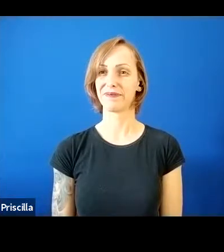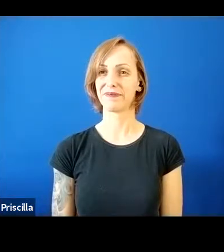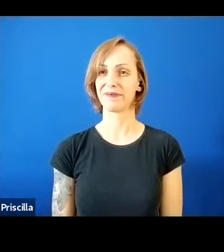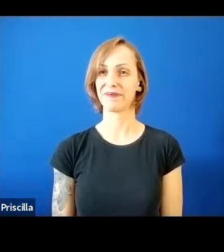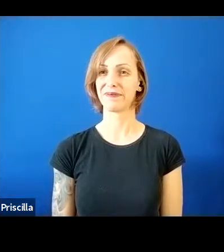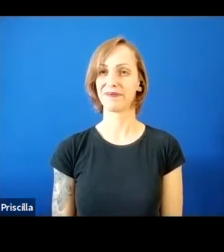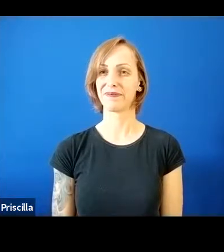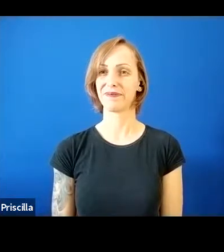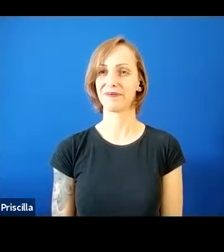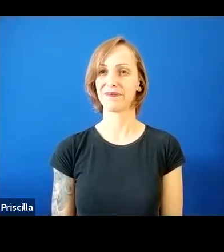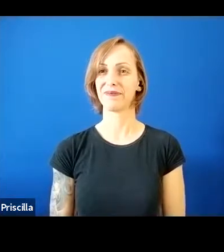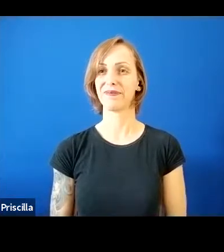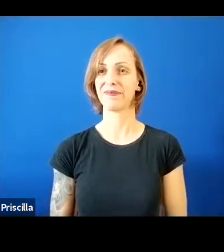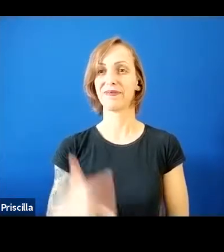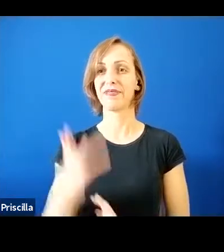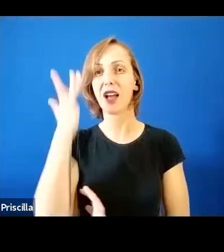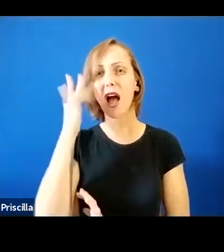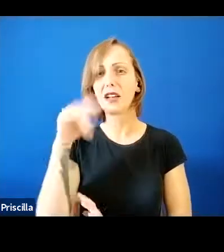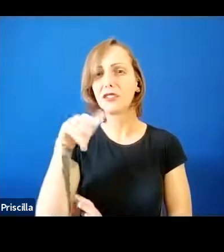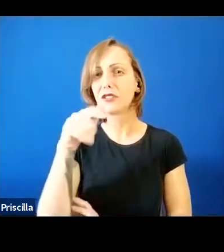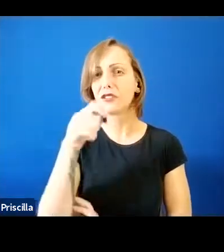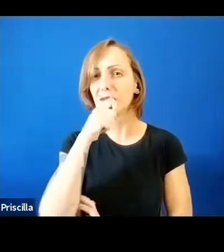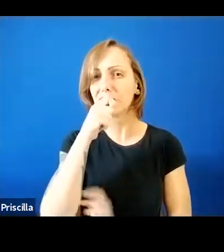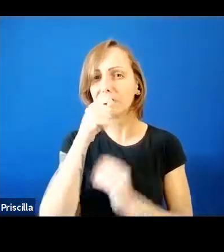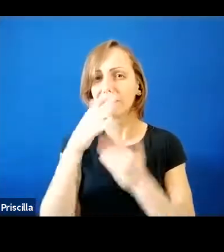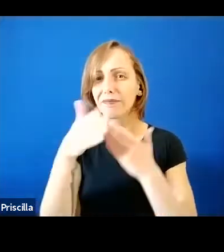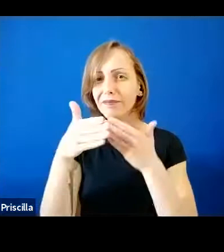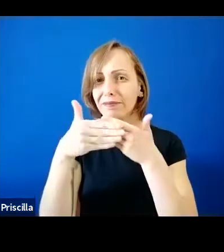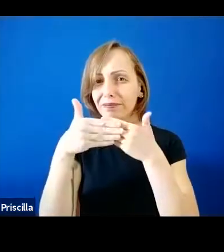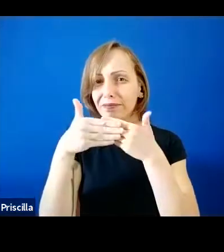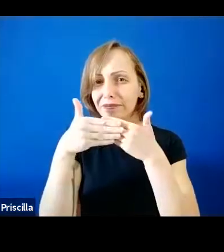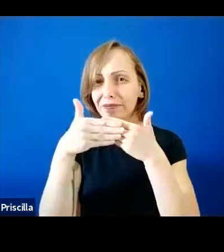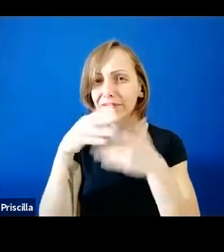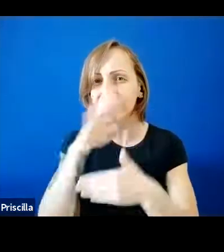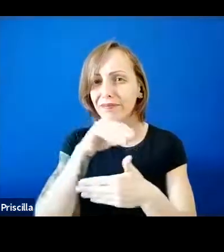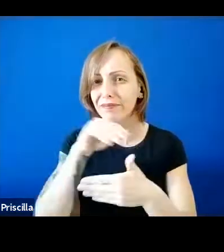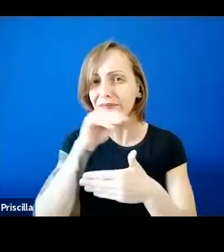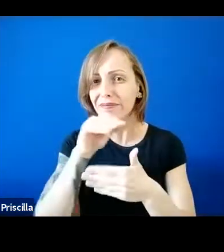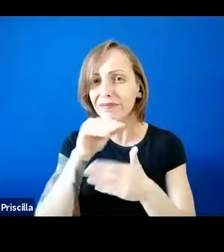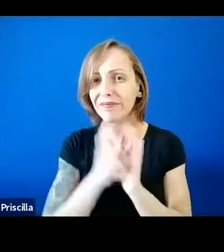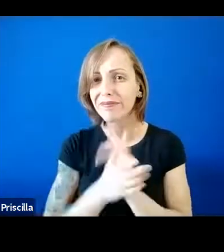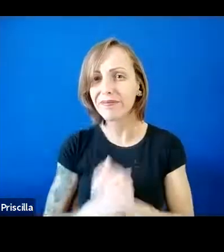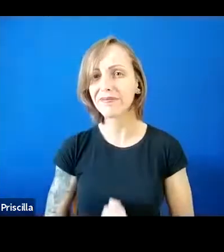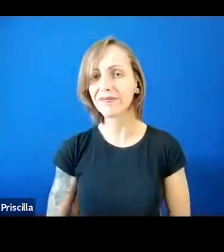Acho que teu microfone talvez esteja desligado, Leia. Dá uma olhadinha.